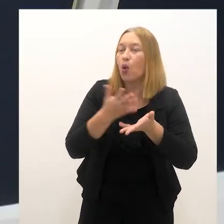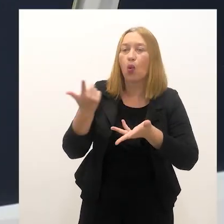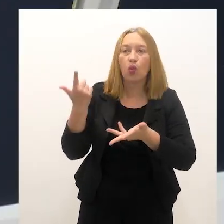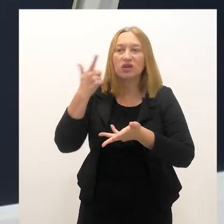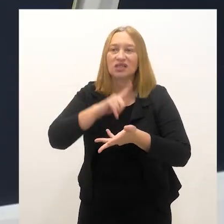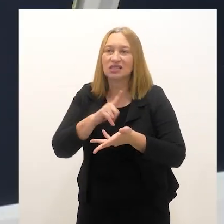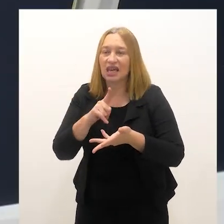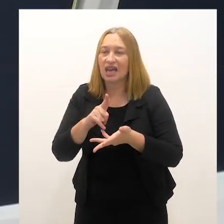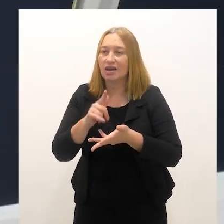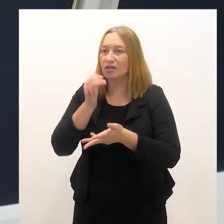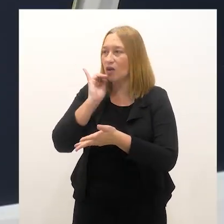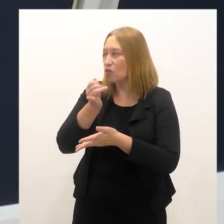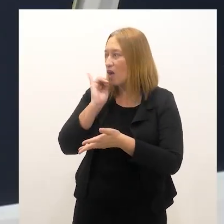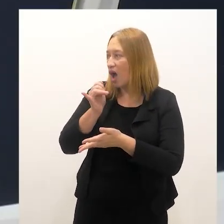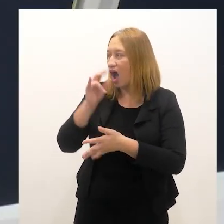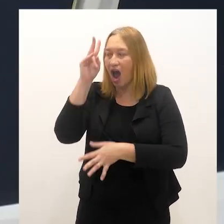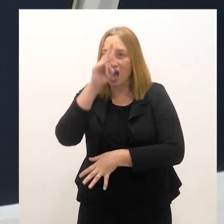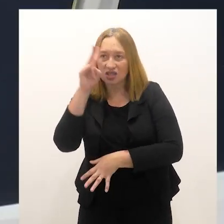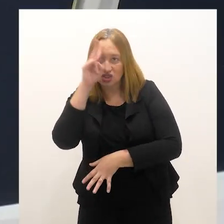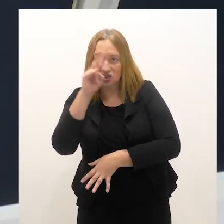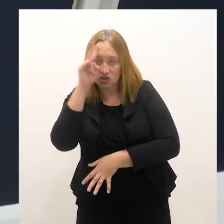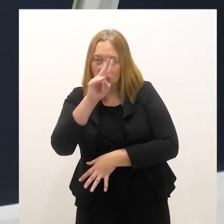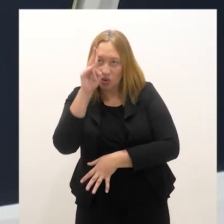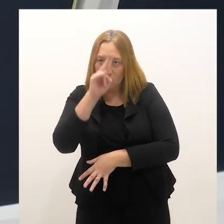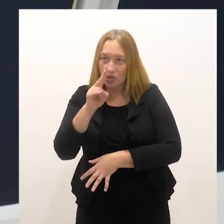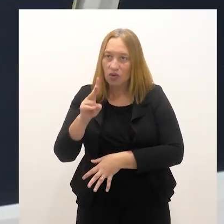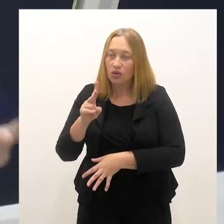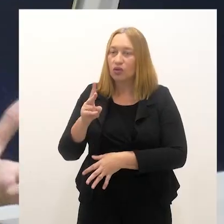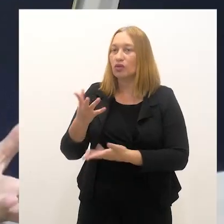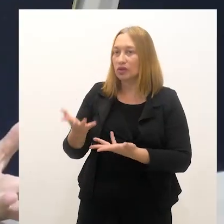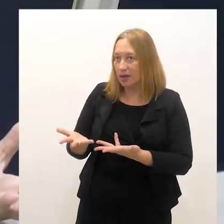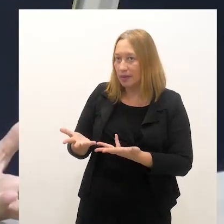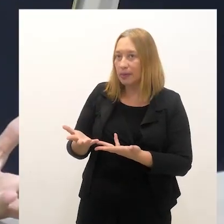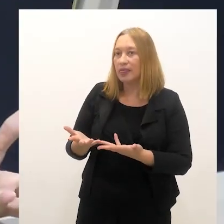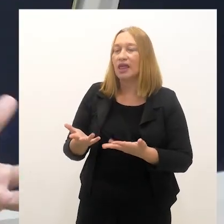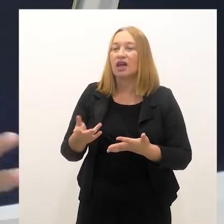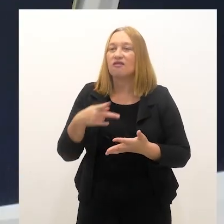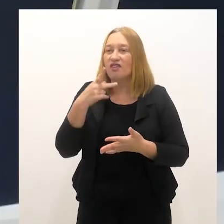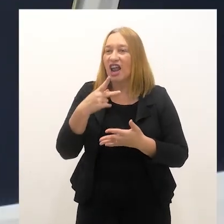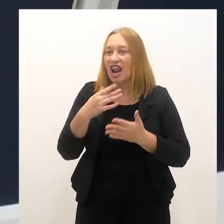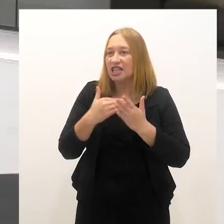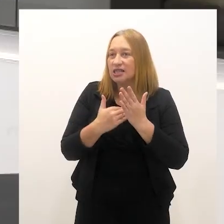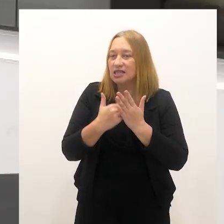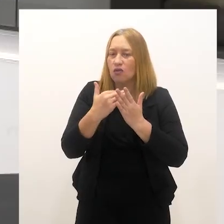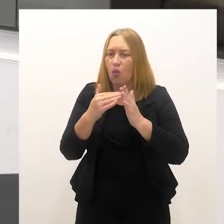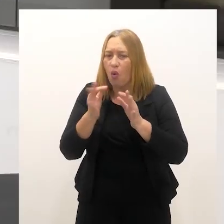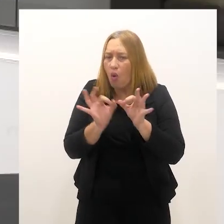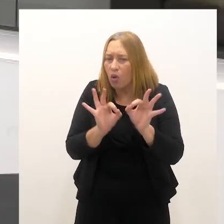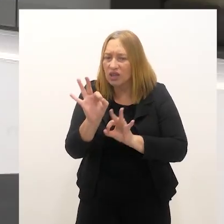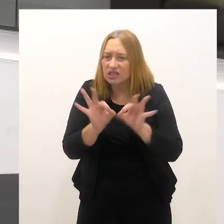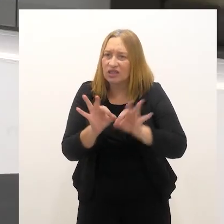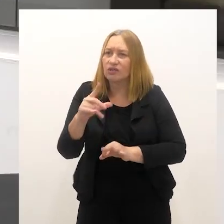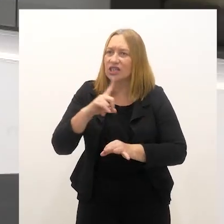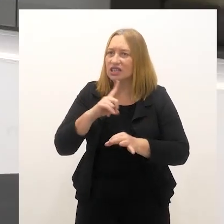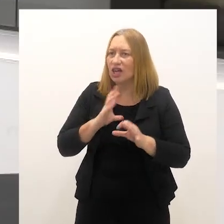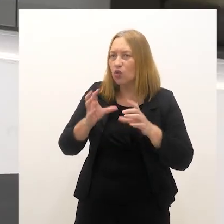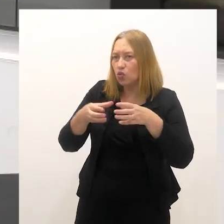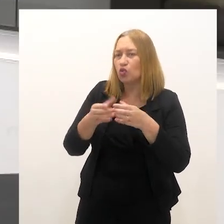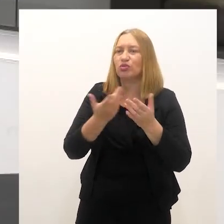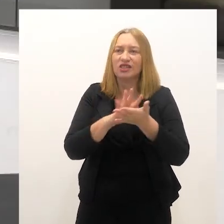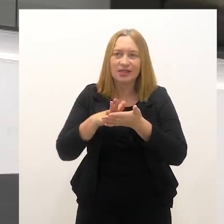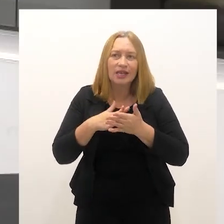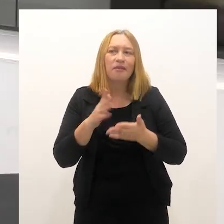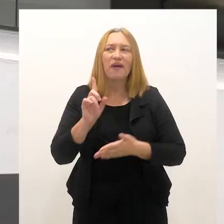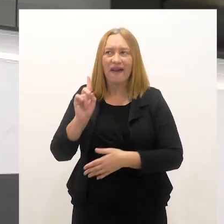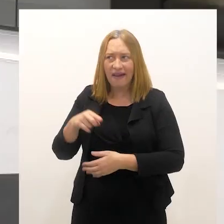conseguem contar aquelas histórias da forma que elas contam, né? Sem falar nesse nível de organização que tem uma escola